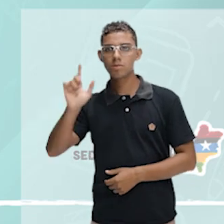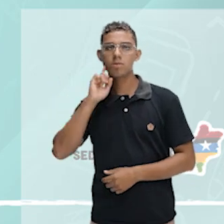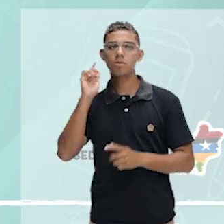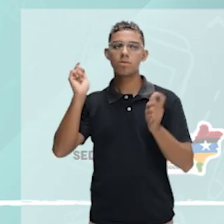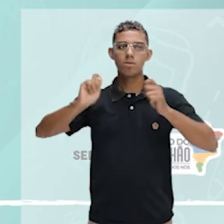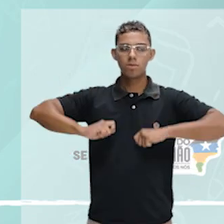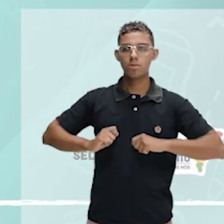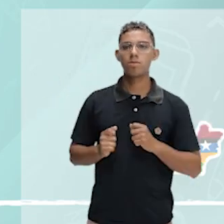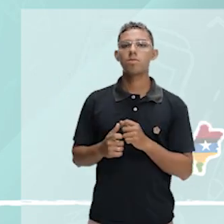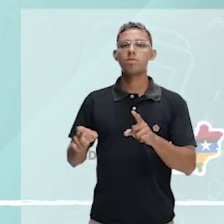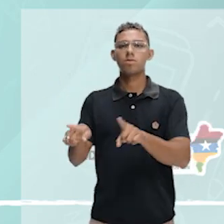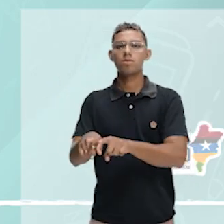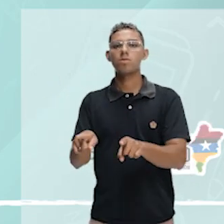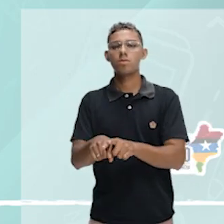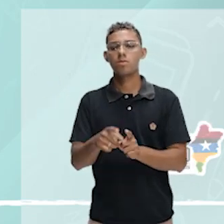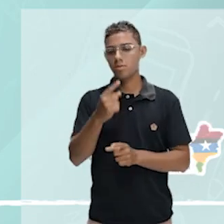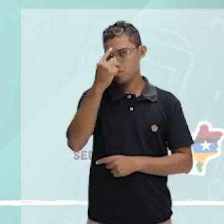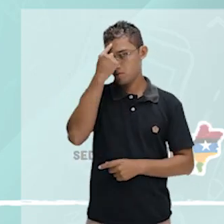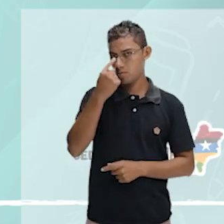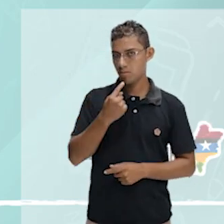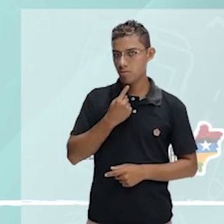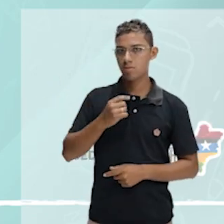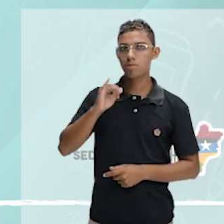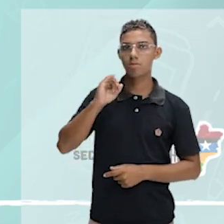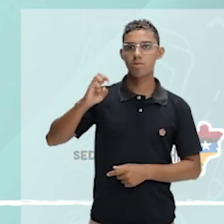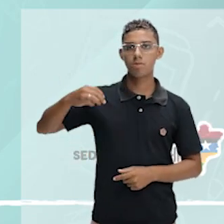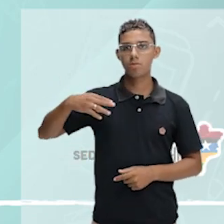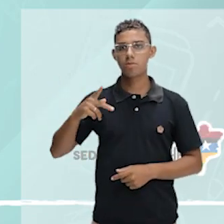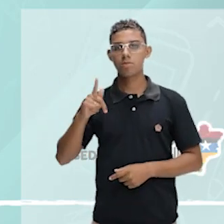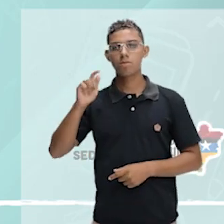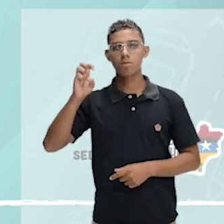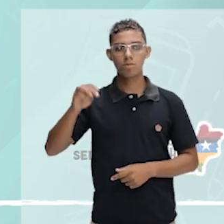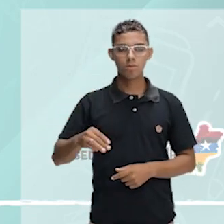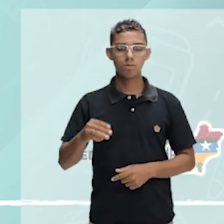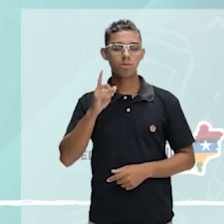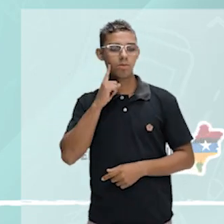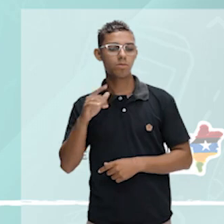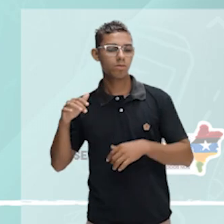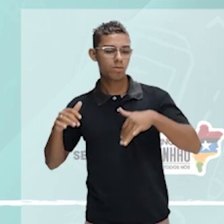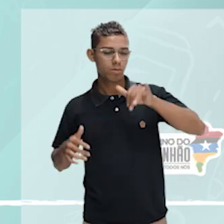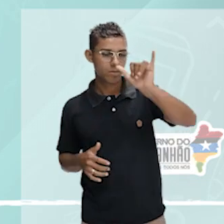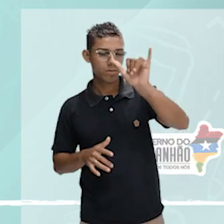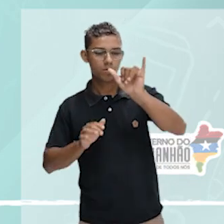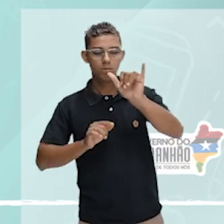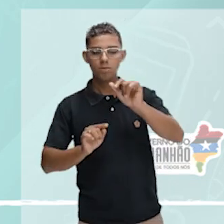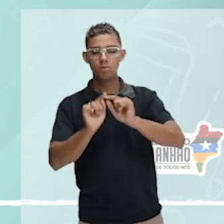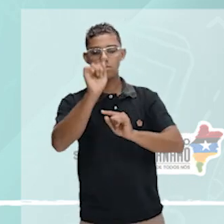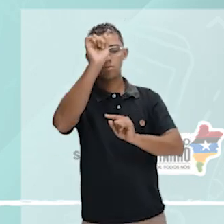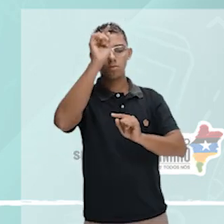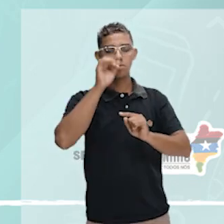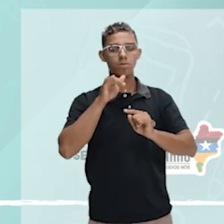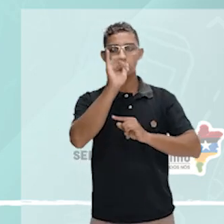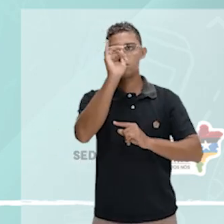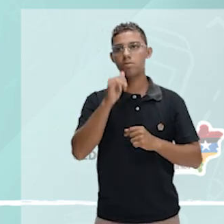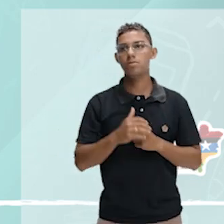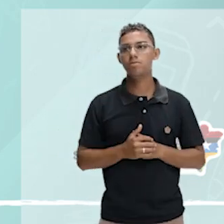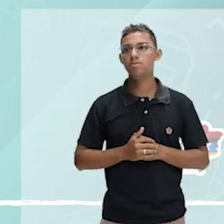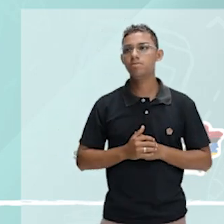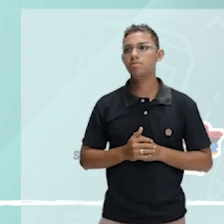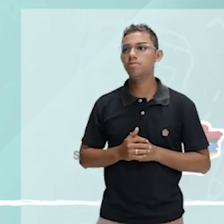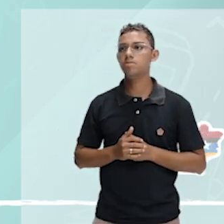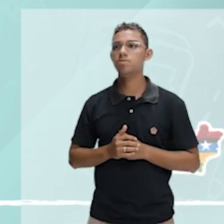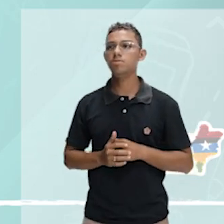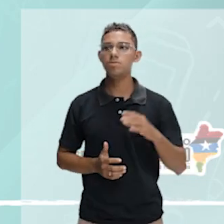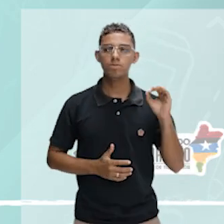a imagem a imagem você já sabe né que é o eixo Y do eixo Y são do